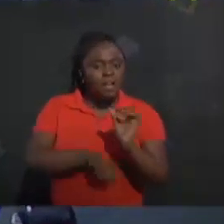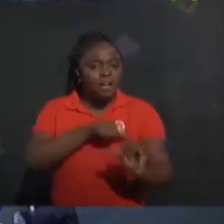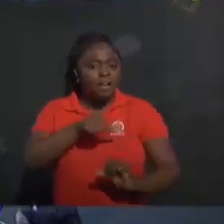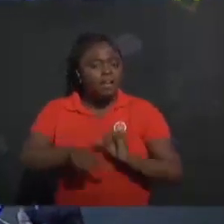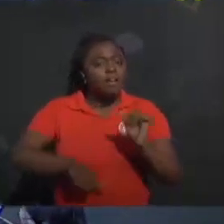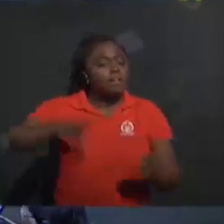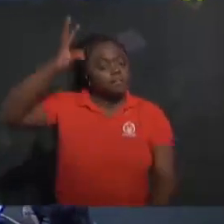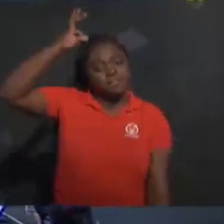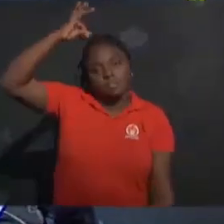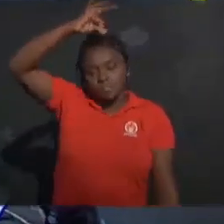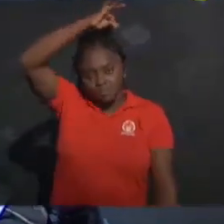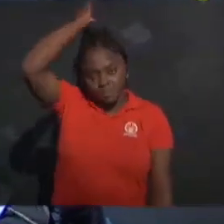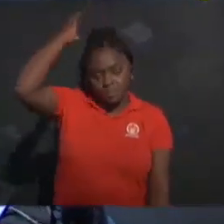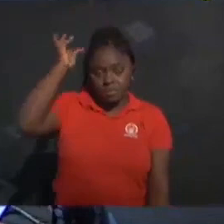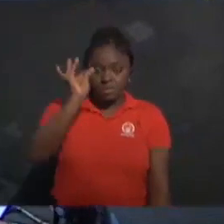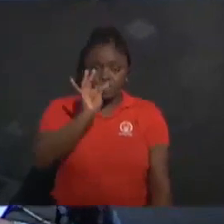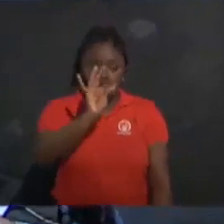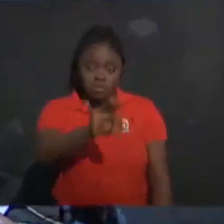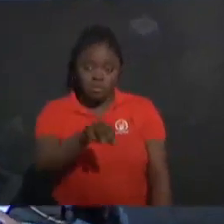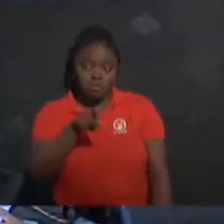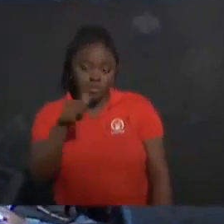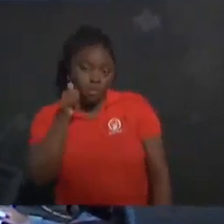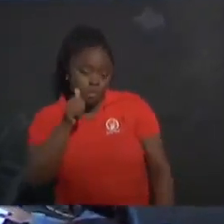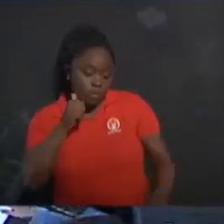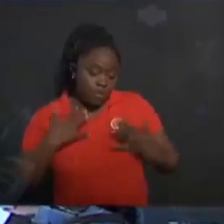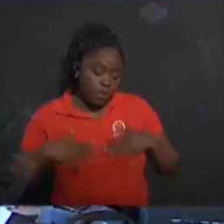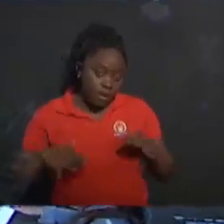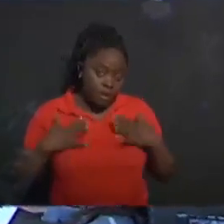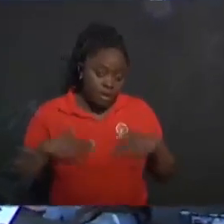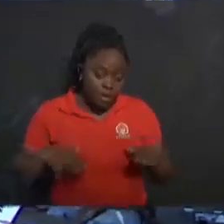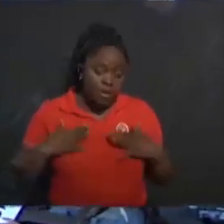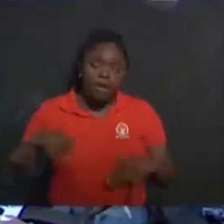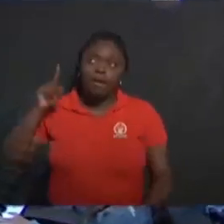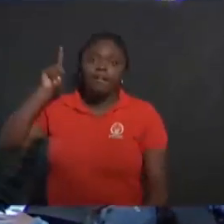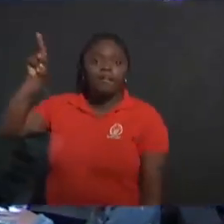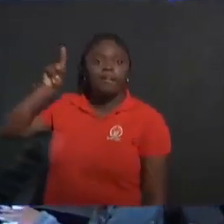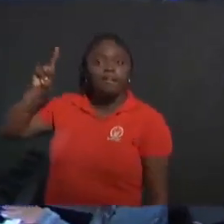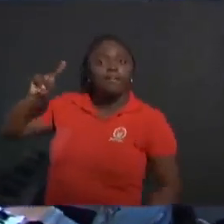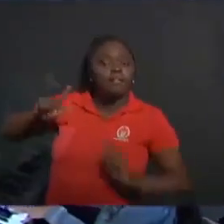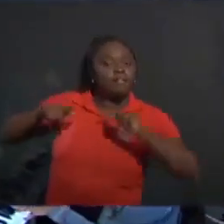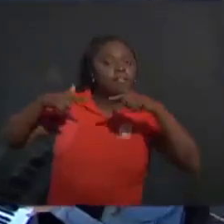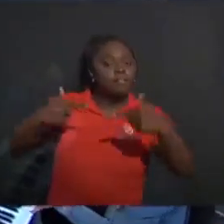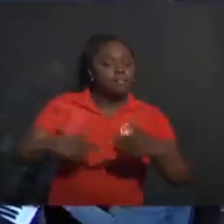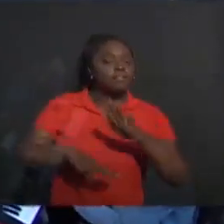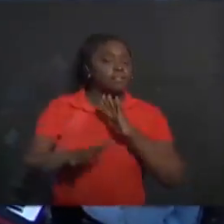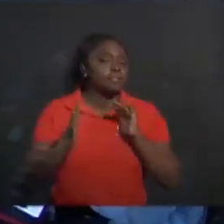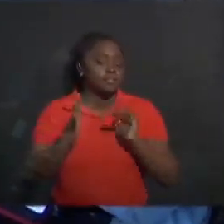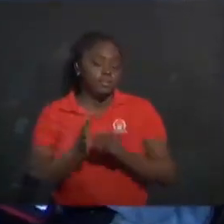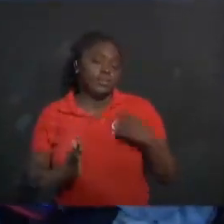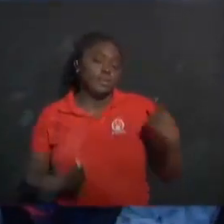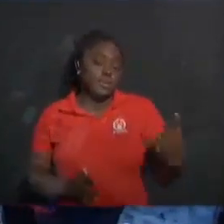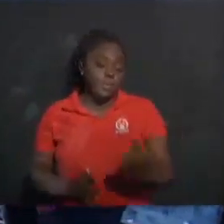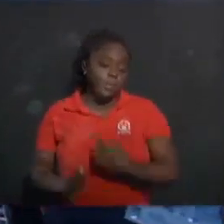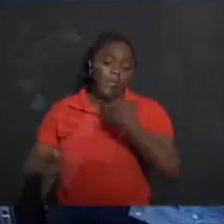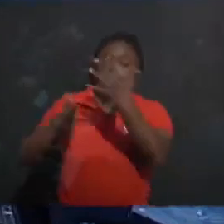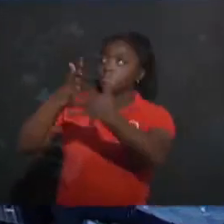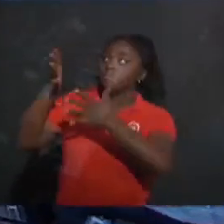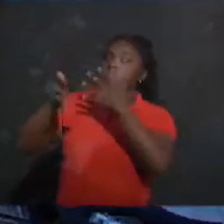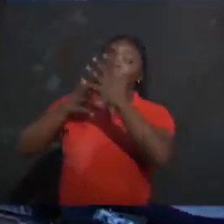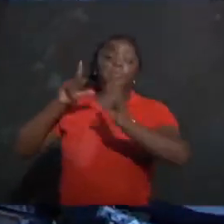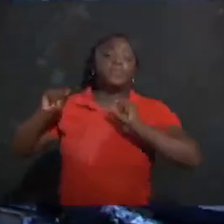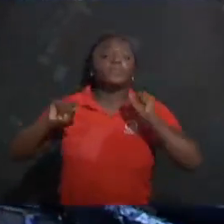dele. Quem vai te transformar numa mulher mais calma é ele. Ele vai fazer tudo. Nós só temos que dizer sim.